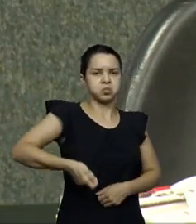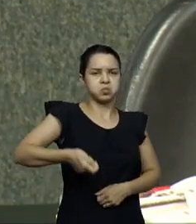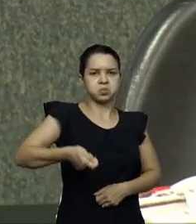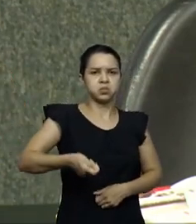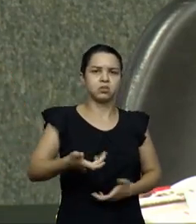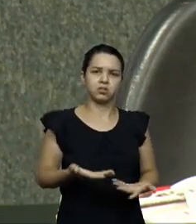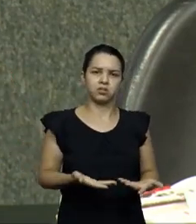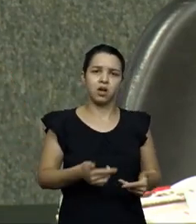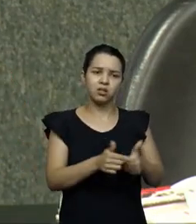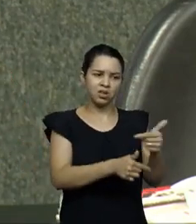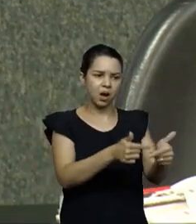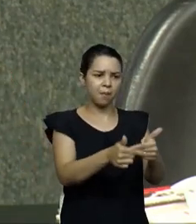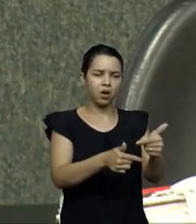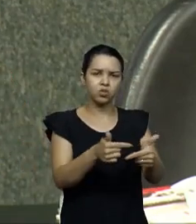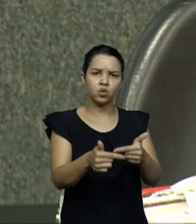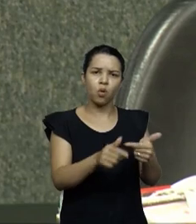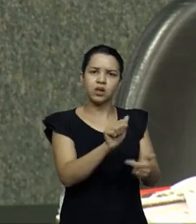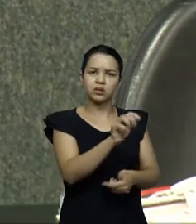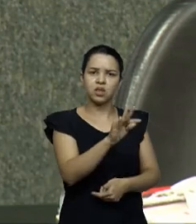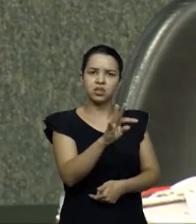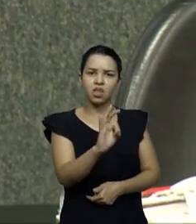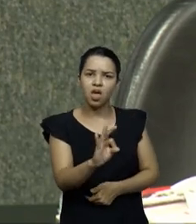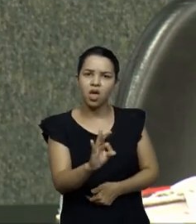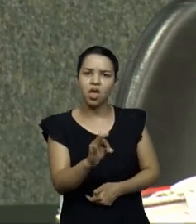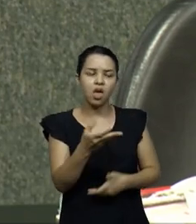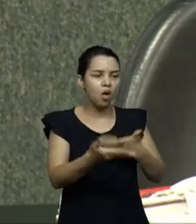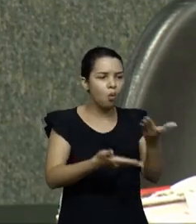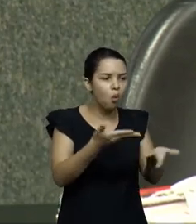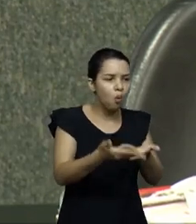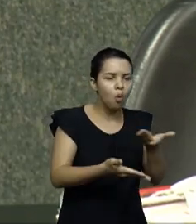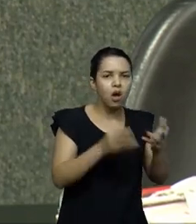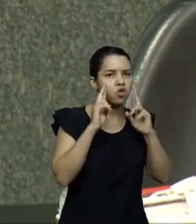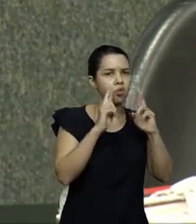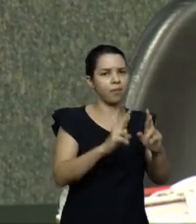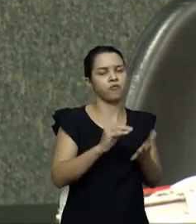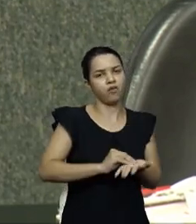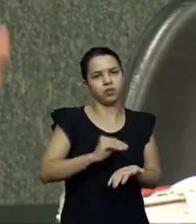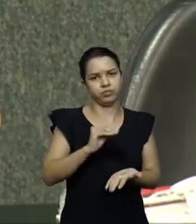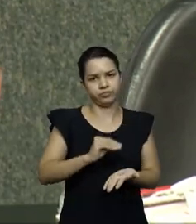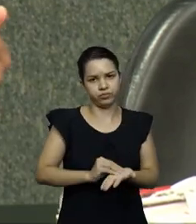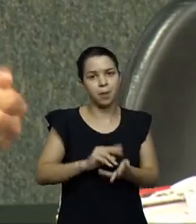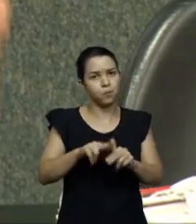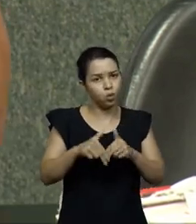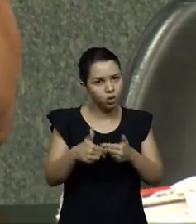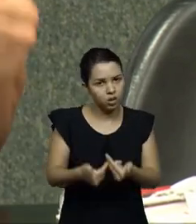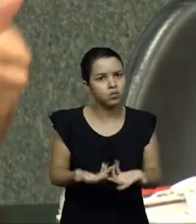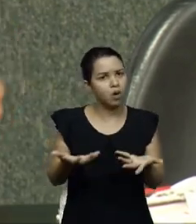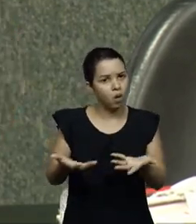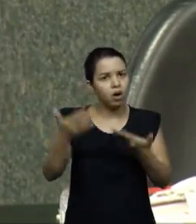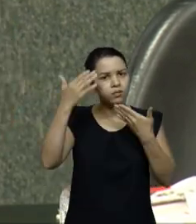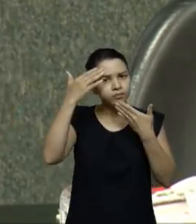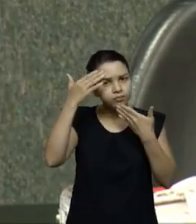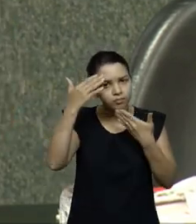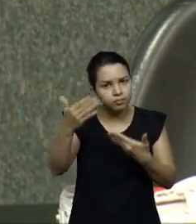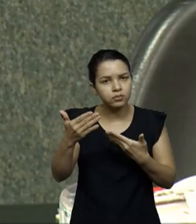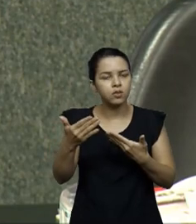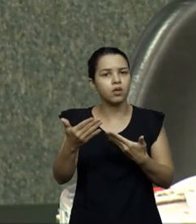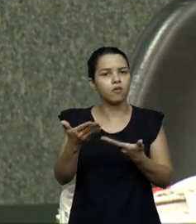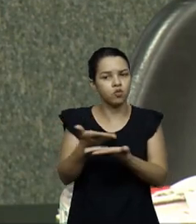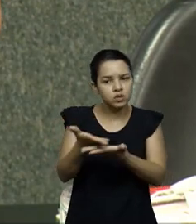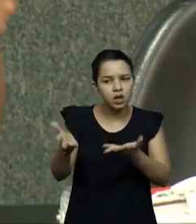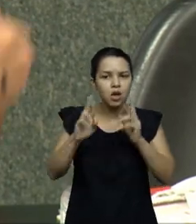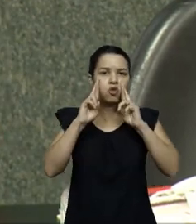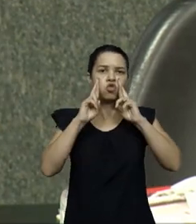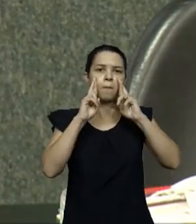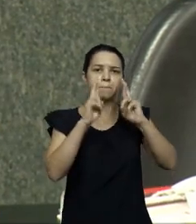trabalhadores temporários como deveria tratar e por isso faço menção agora de agradecer aqueles que respeitam os